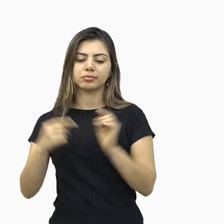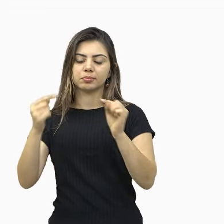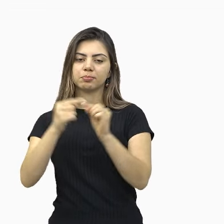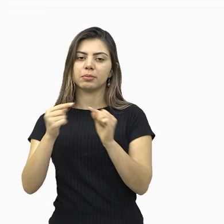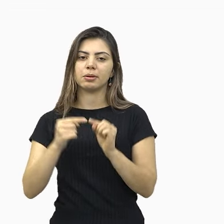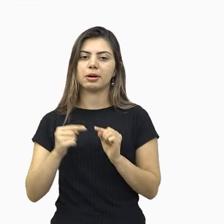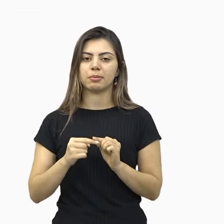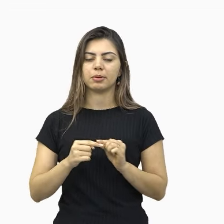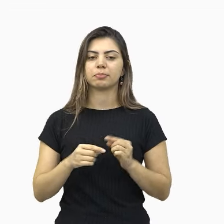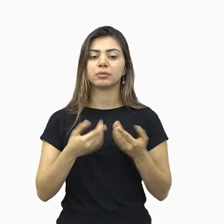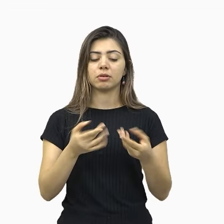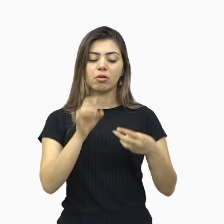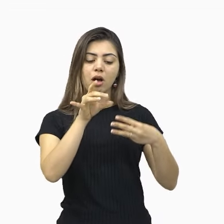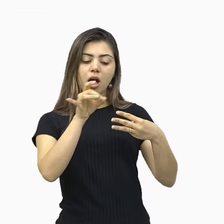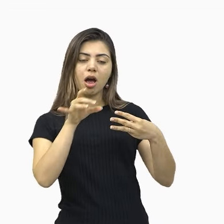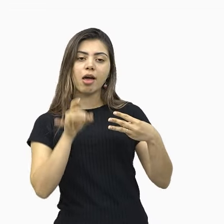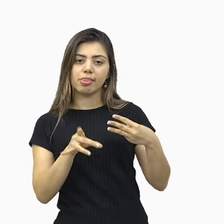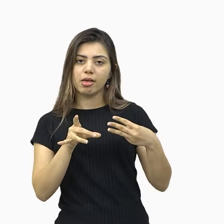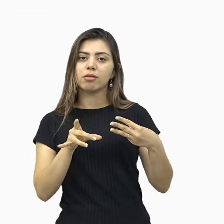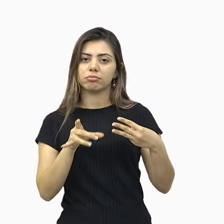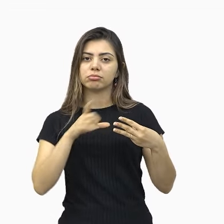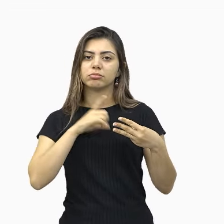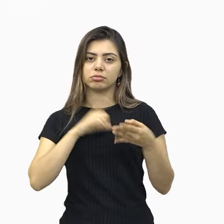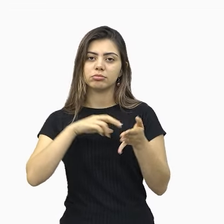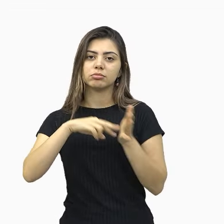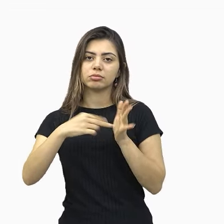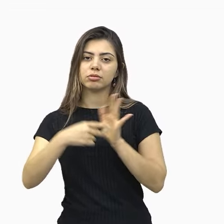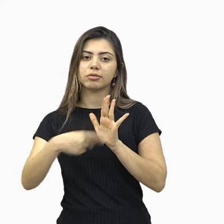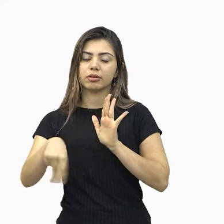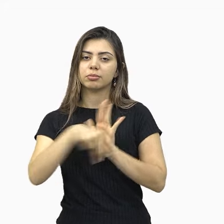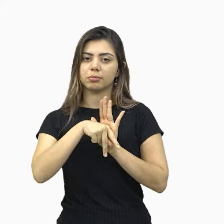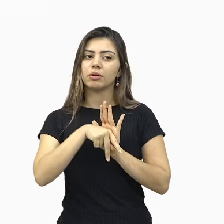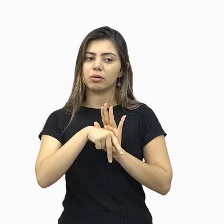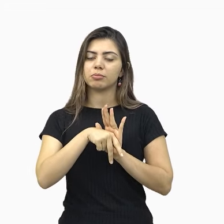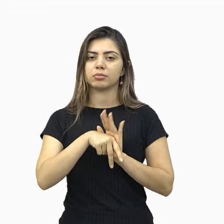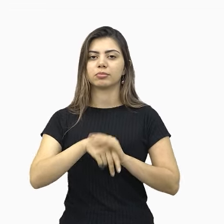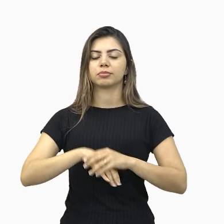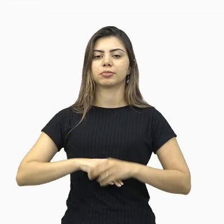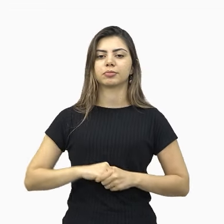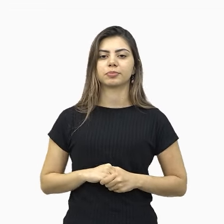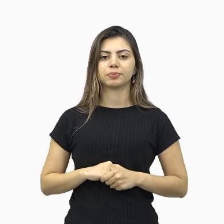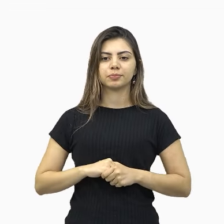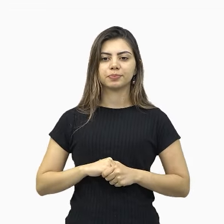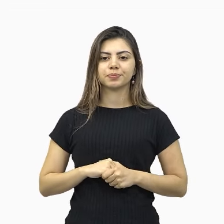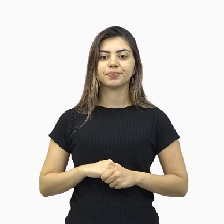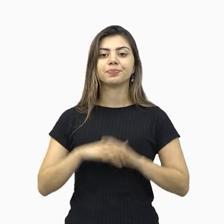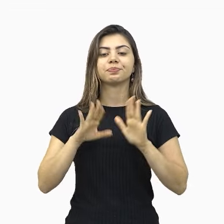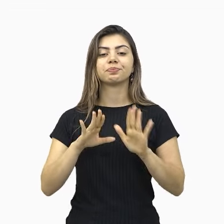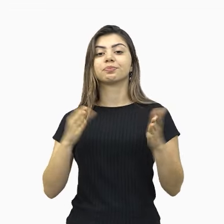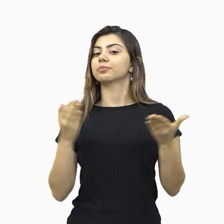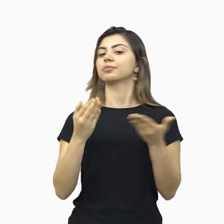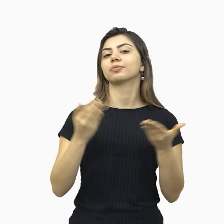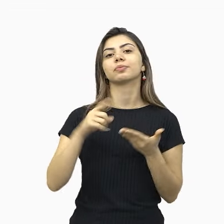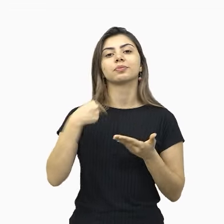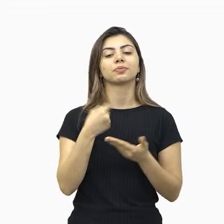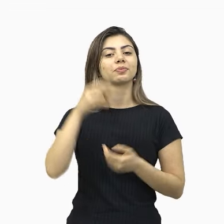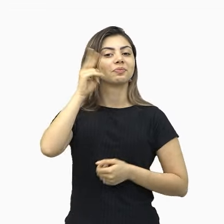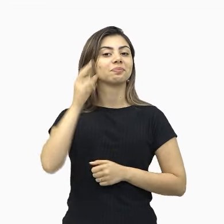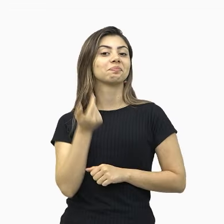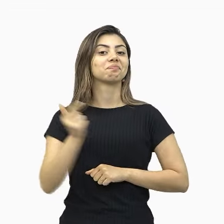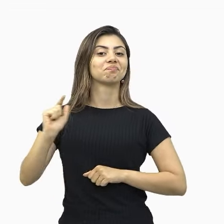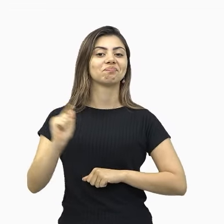Então, para cada uma WH word, eu quero saber uma informação específica. Agora, vamos relembrar mais